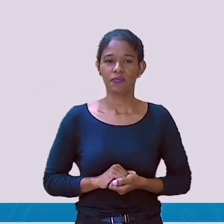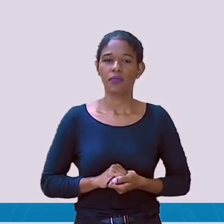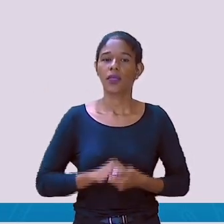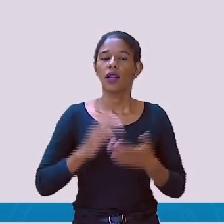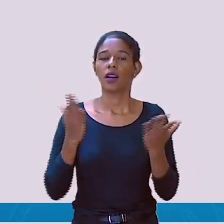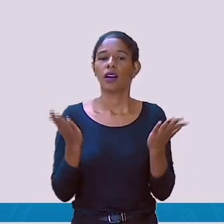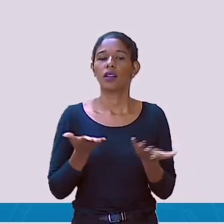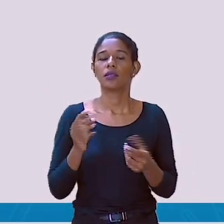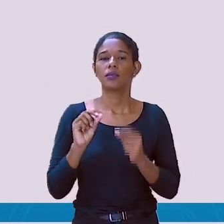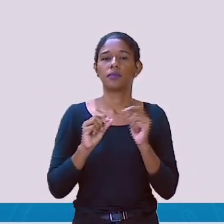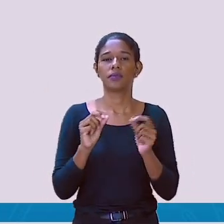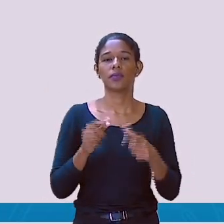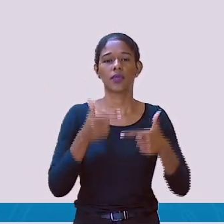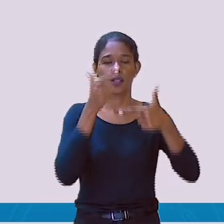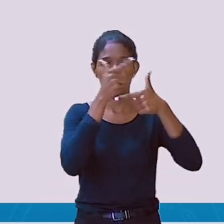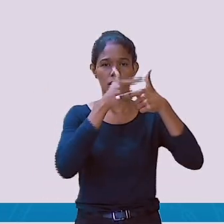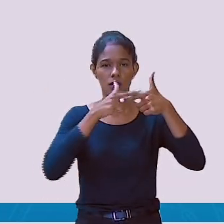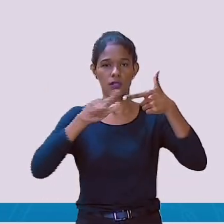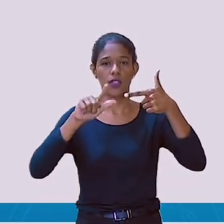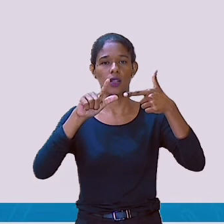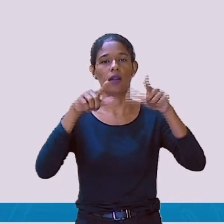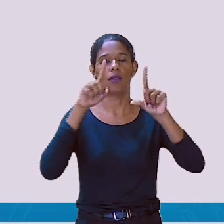Aqui eu tenho uma divisão,